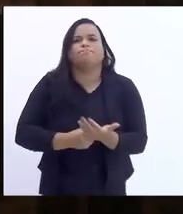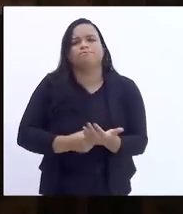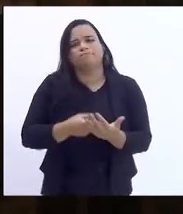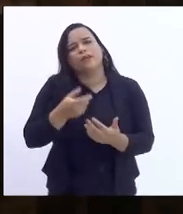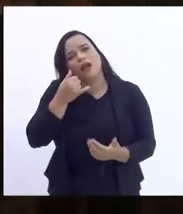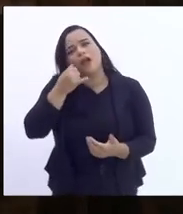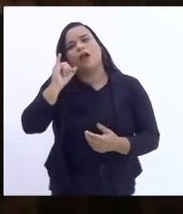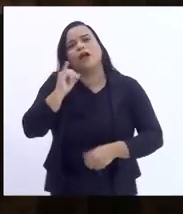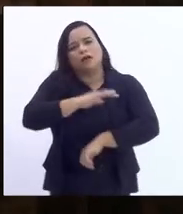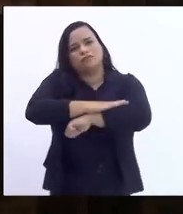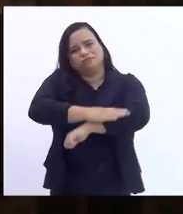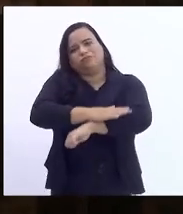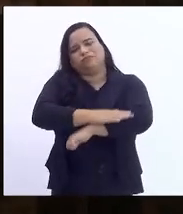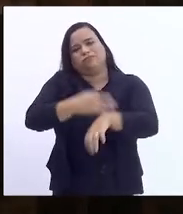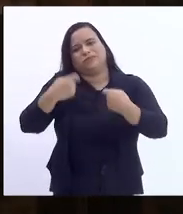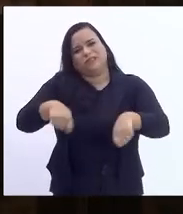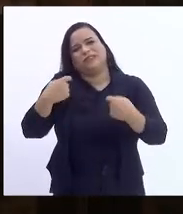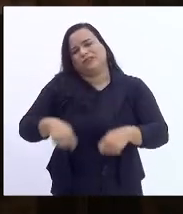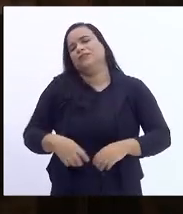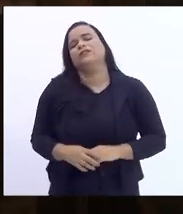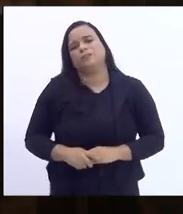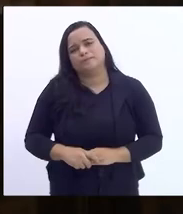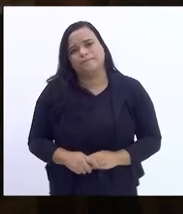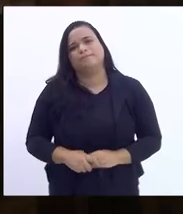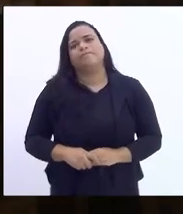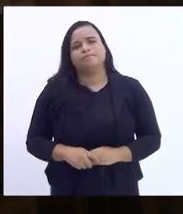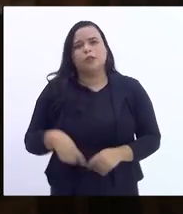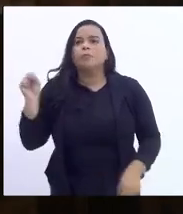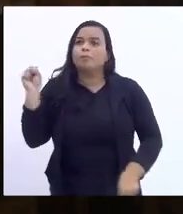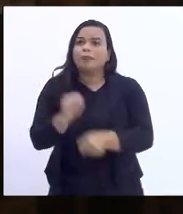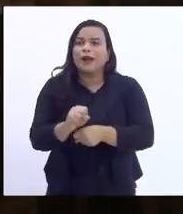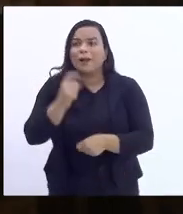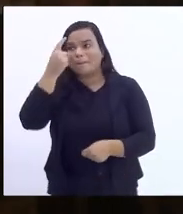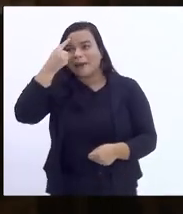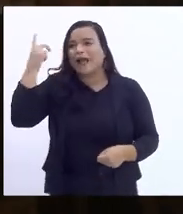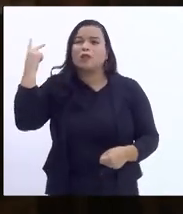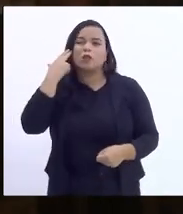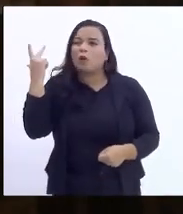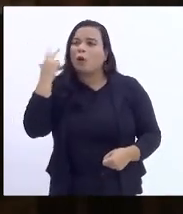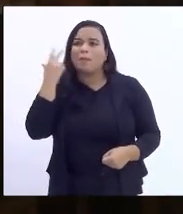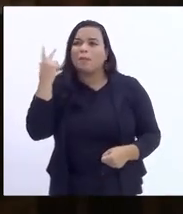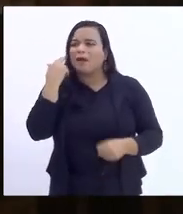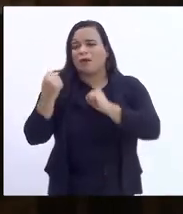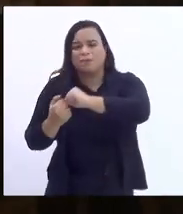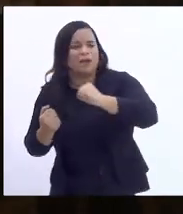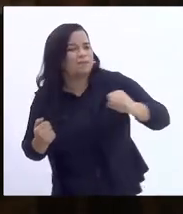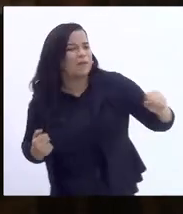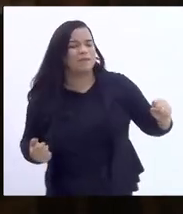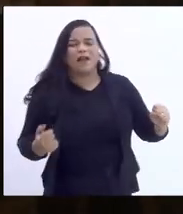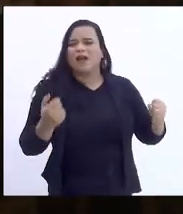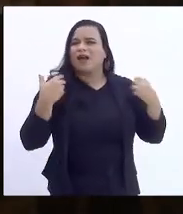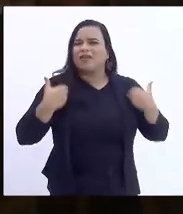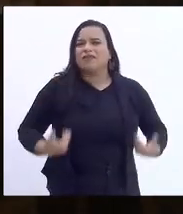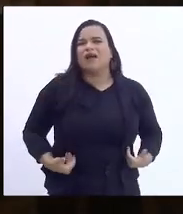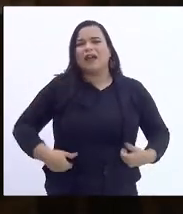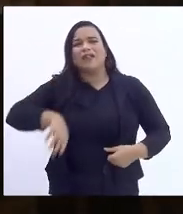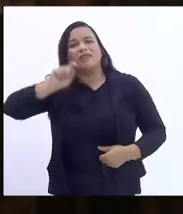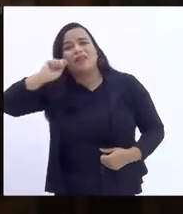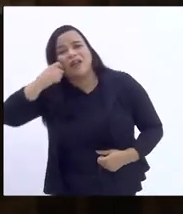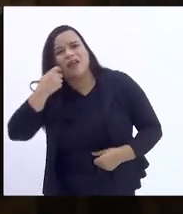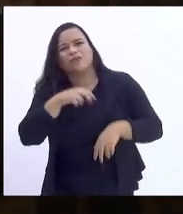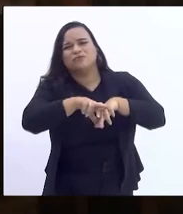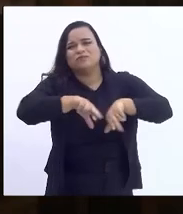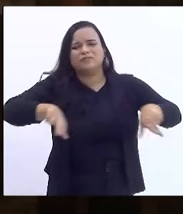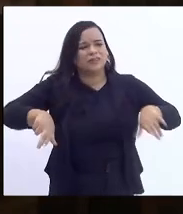anti-racista Mônica precisamos parar com essa normalização do assassinato de Corpos negros nessa